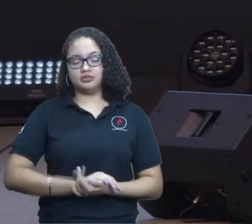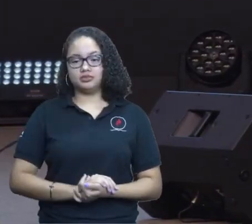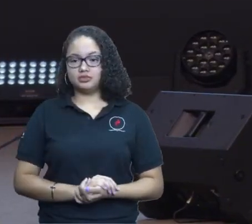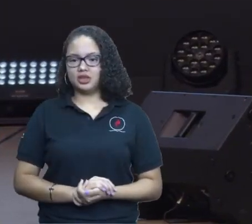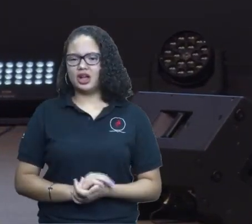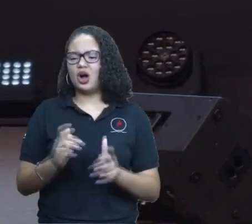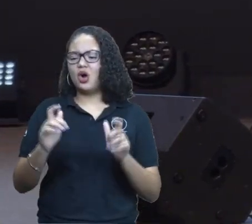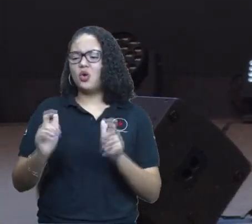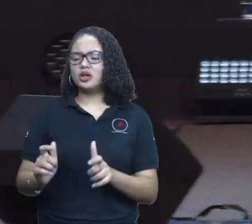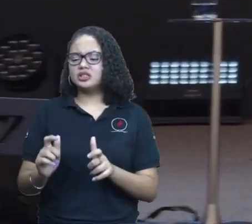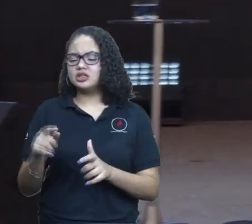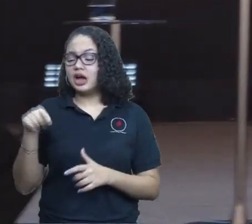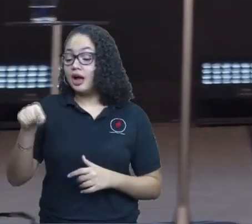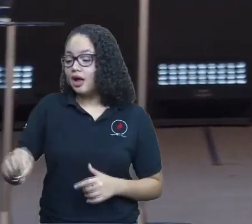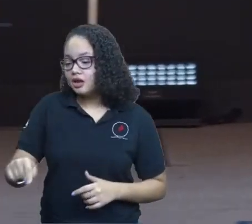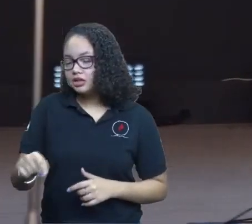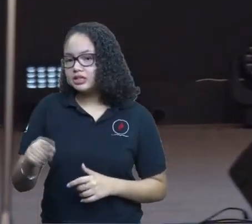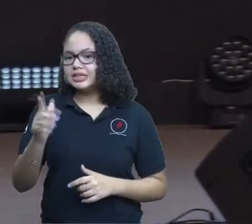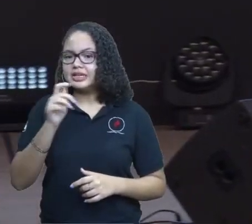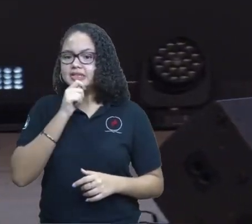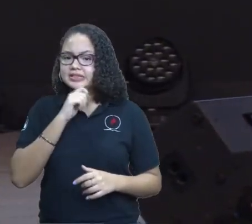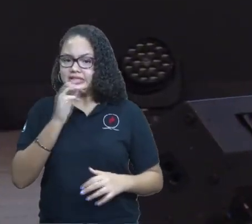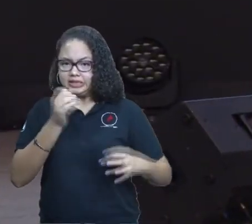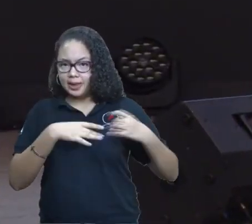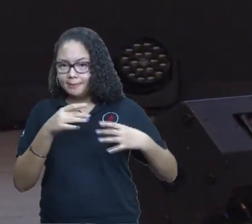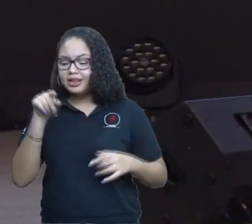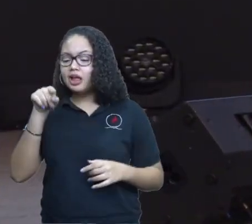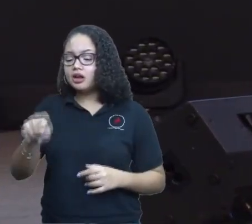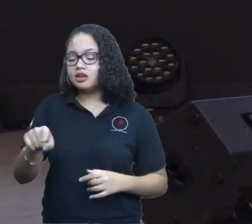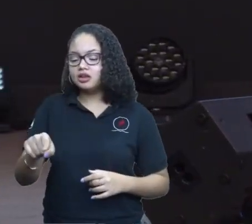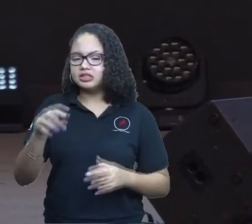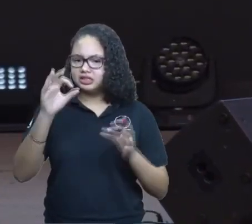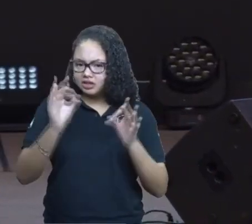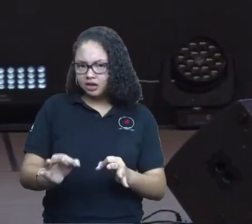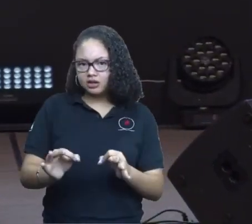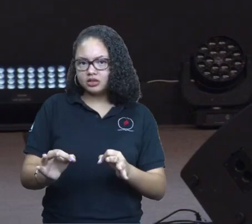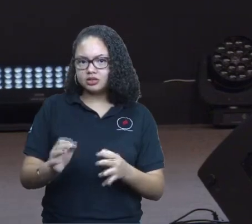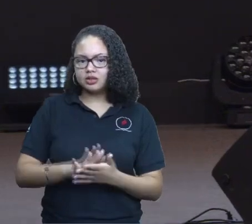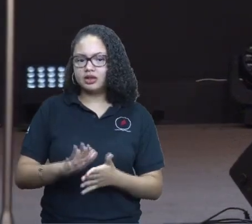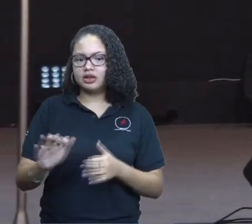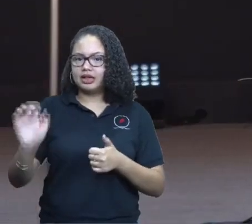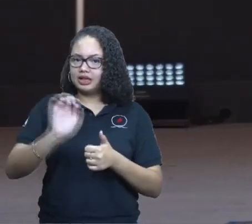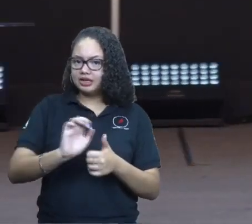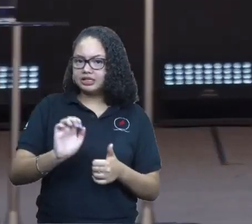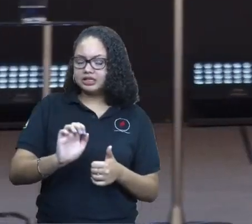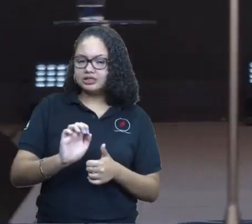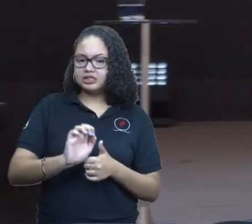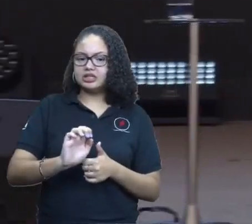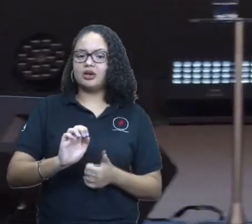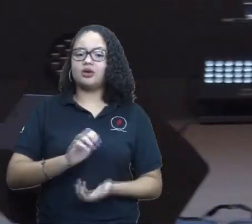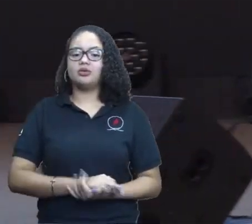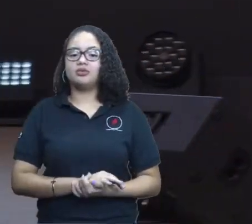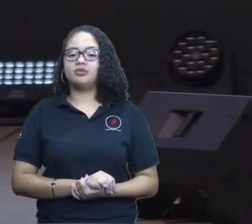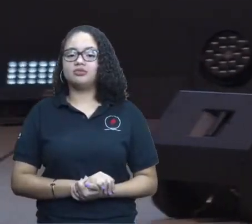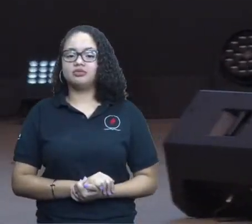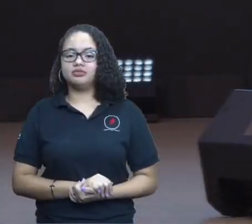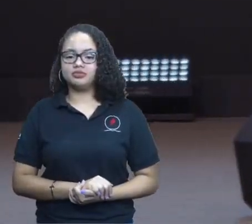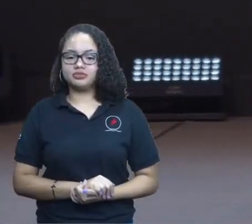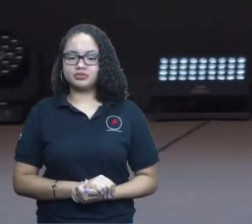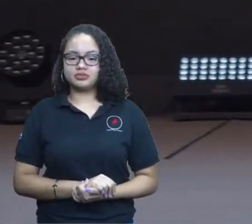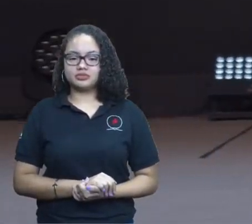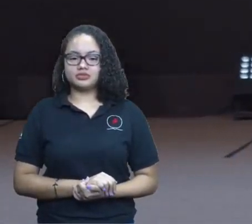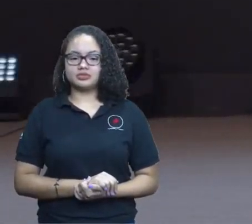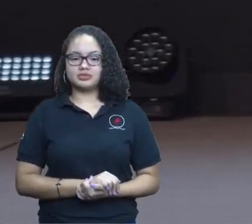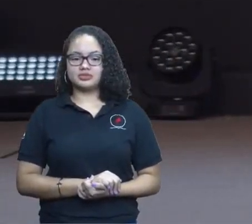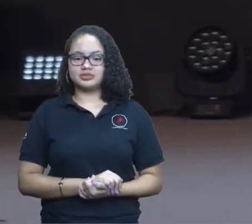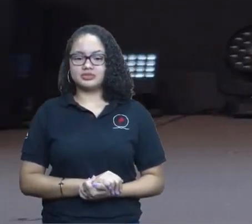aonde foi ali sem medo ali aí eles eu pega quem tá aí também vou